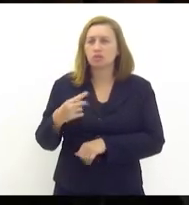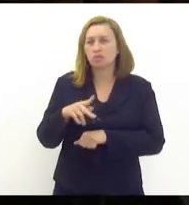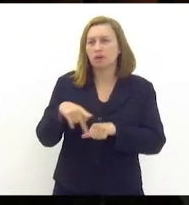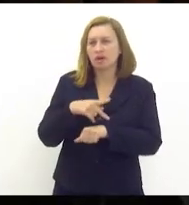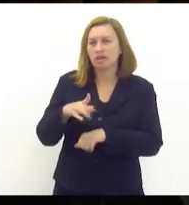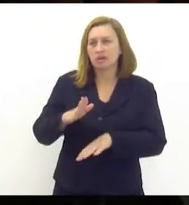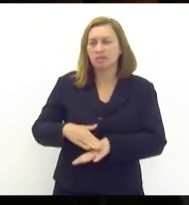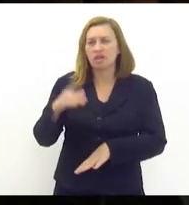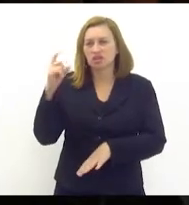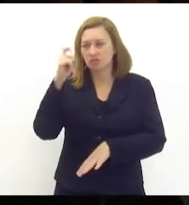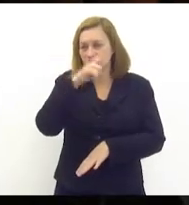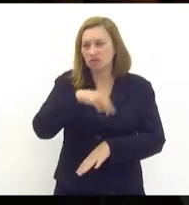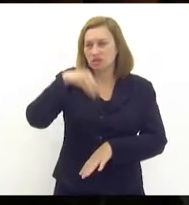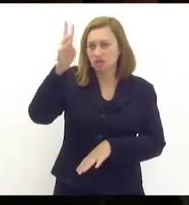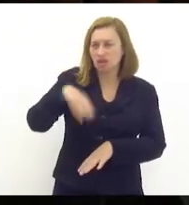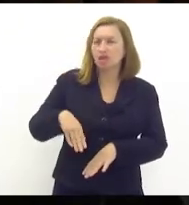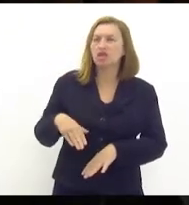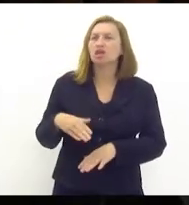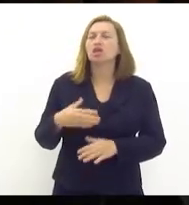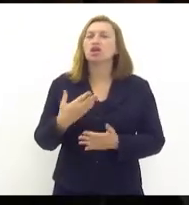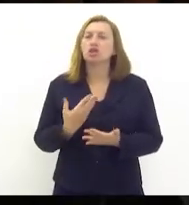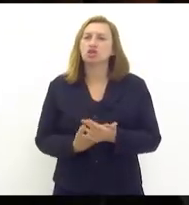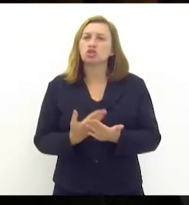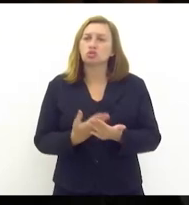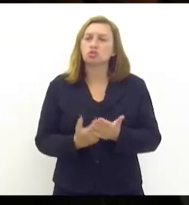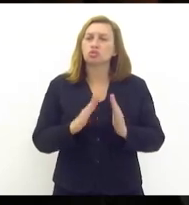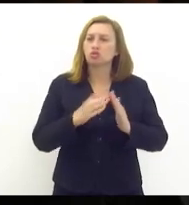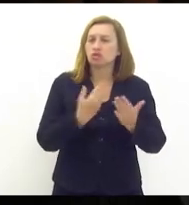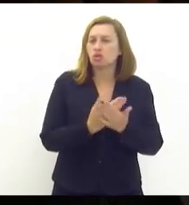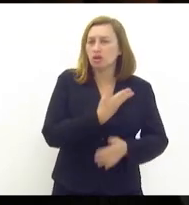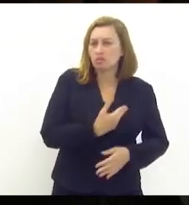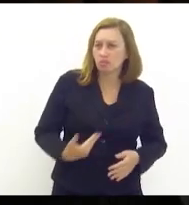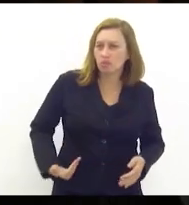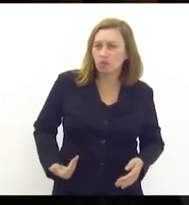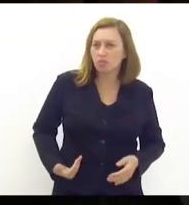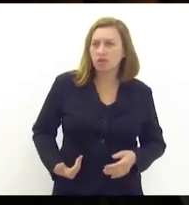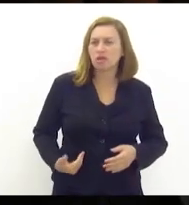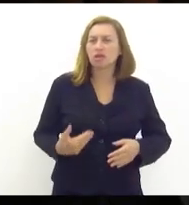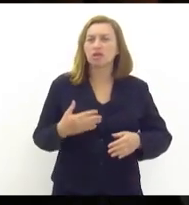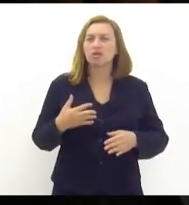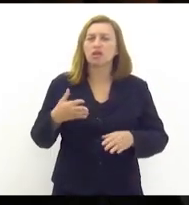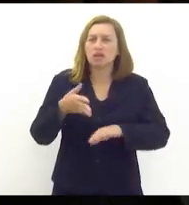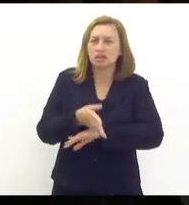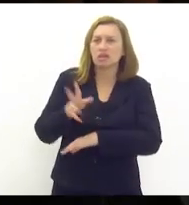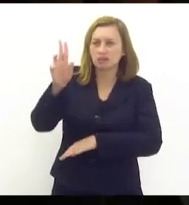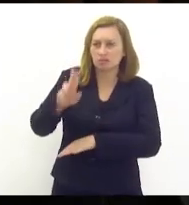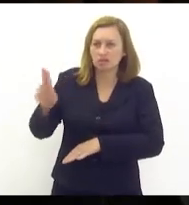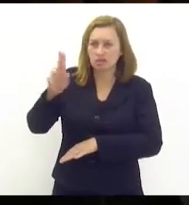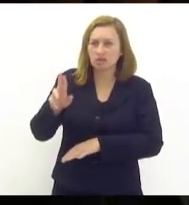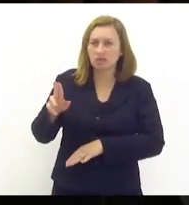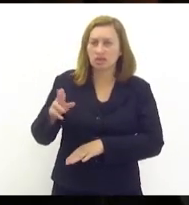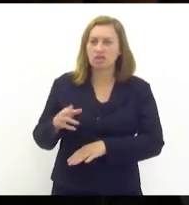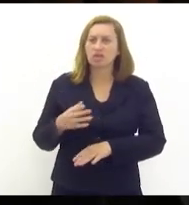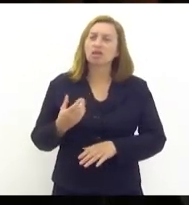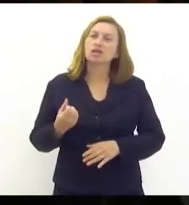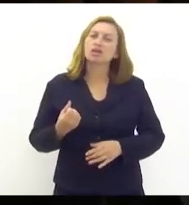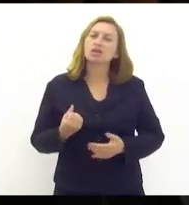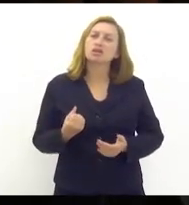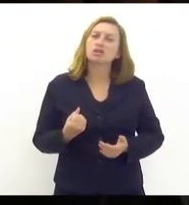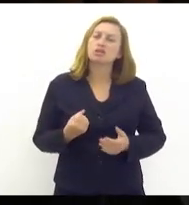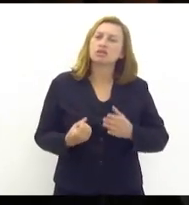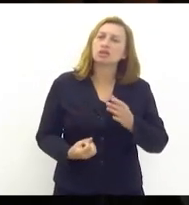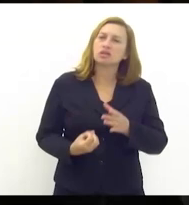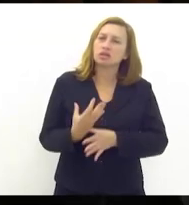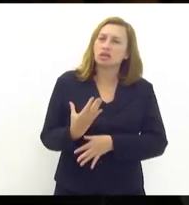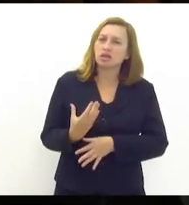a gente estuda na escola pública acessar o ensino superior a gente cria cota e estabelece uma bolsa para garantir que essa pessoa